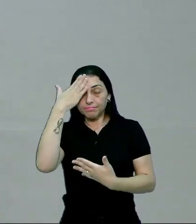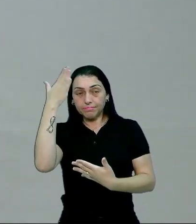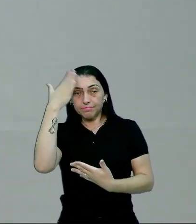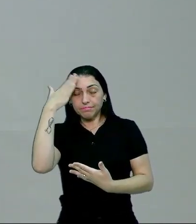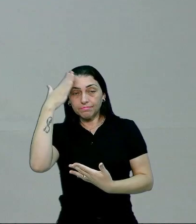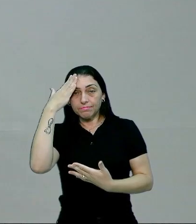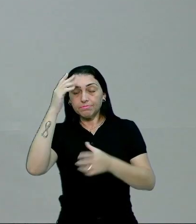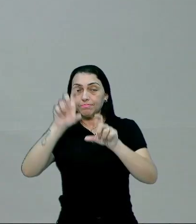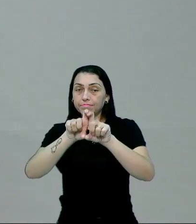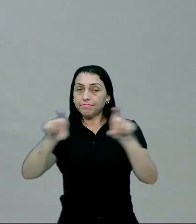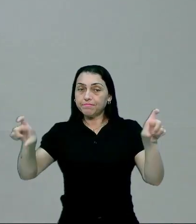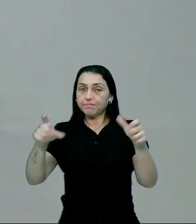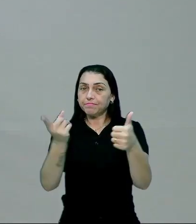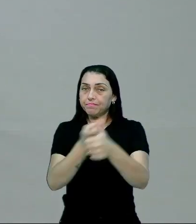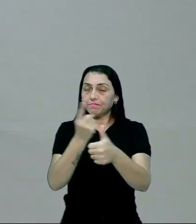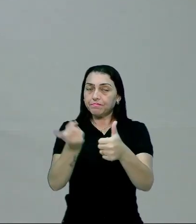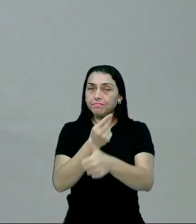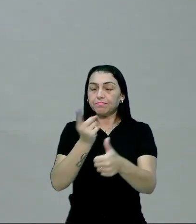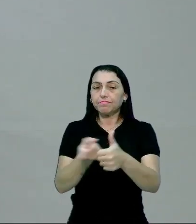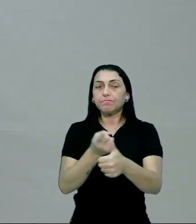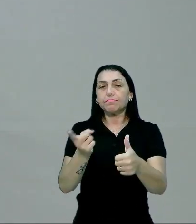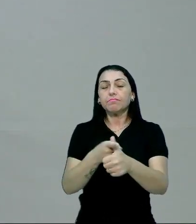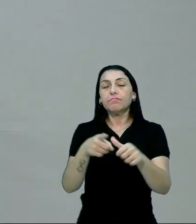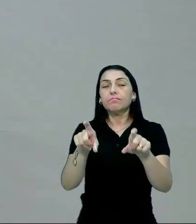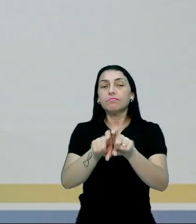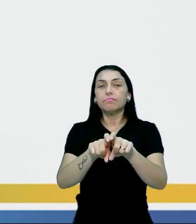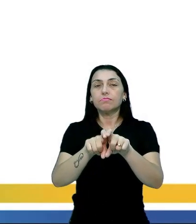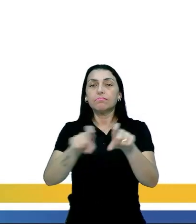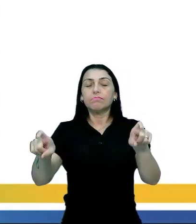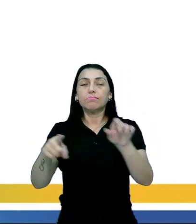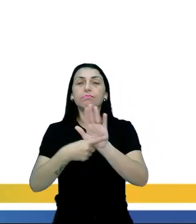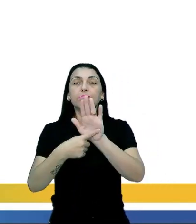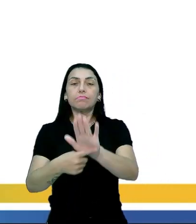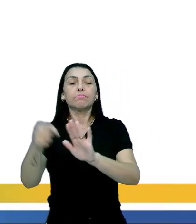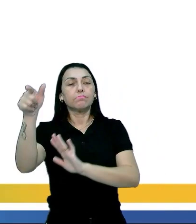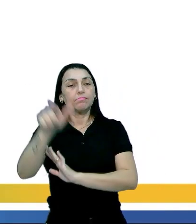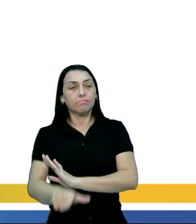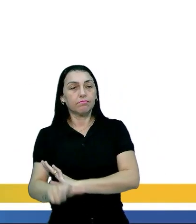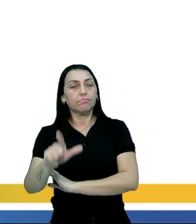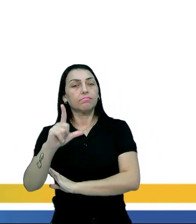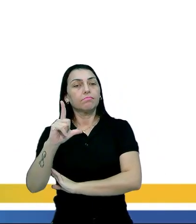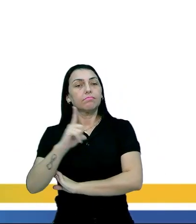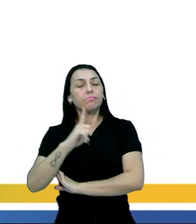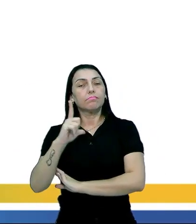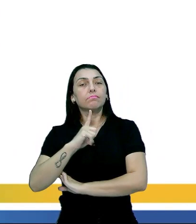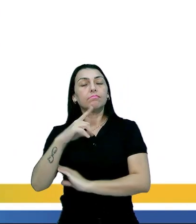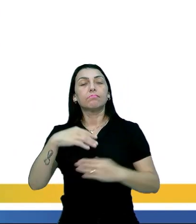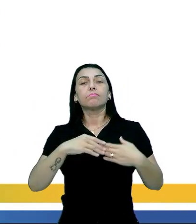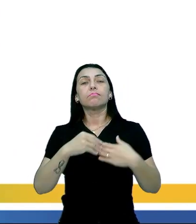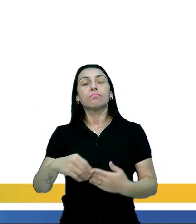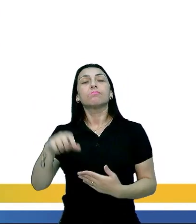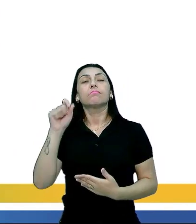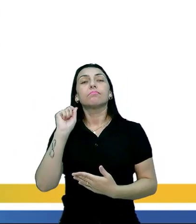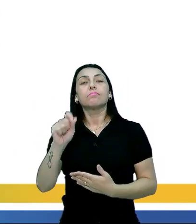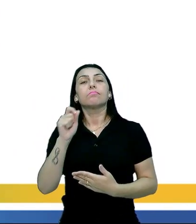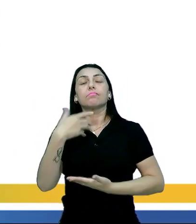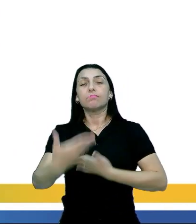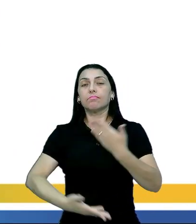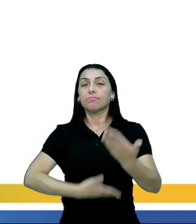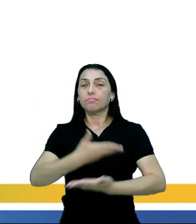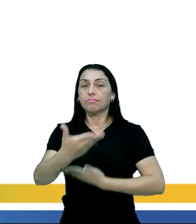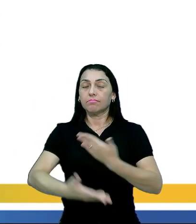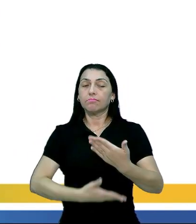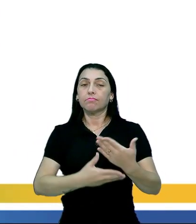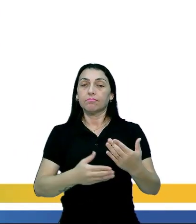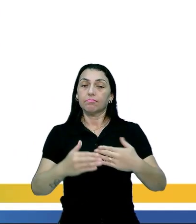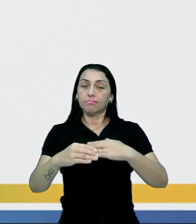esse enunciado. Primeiramente, o enunciado, vou mostrar novamente, ele trata a respeito da relação de